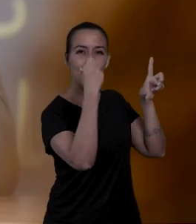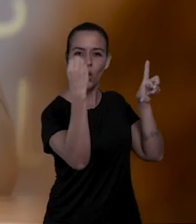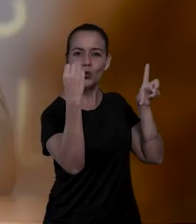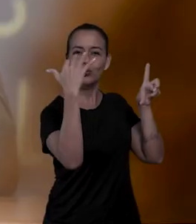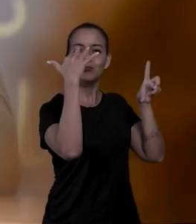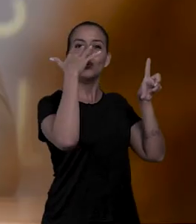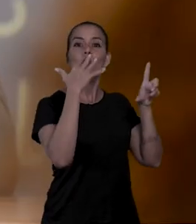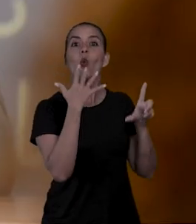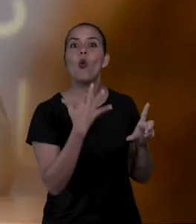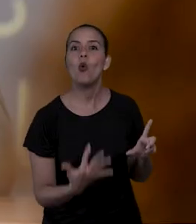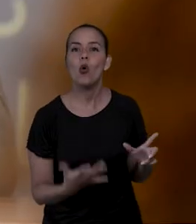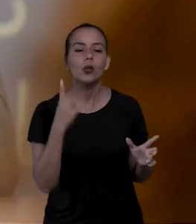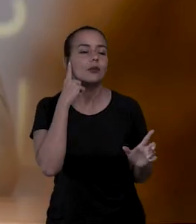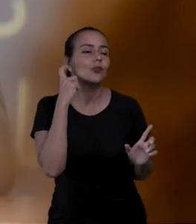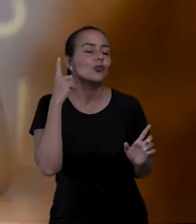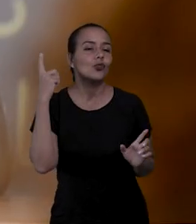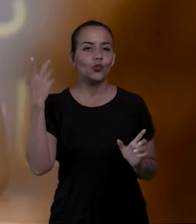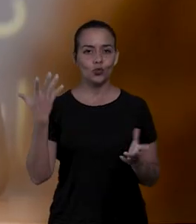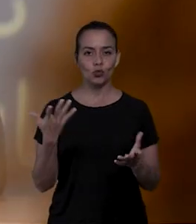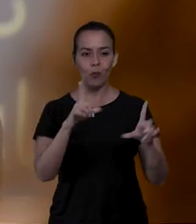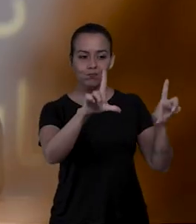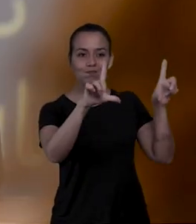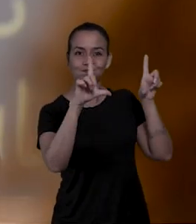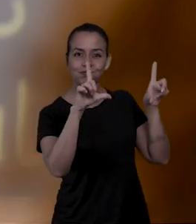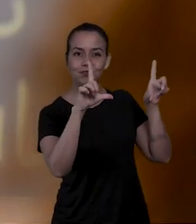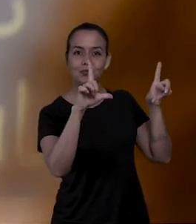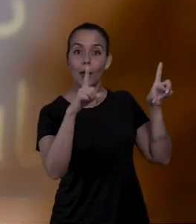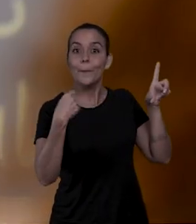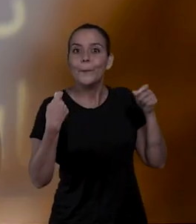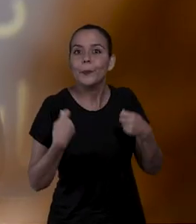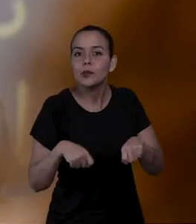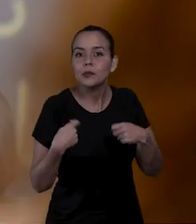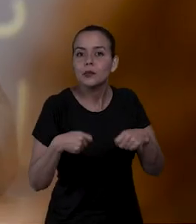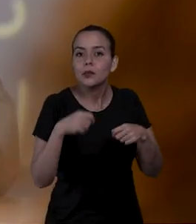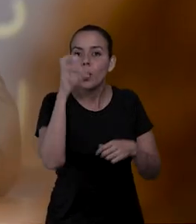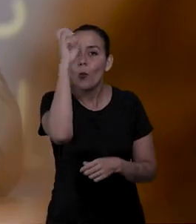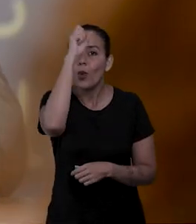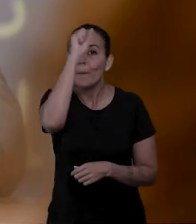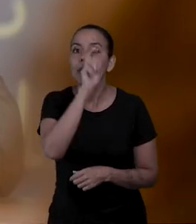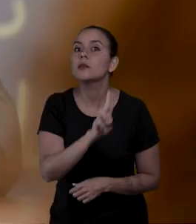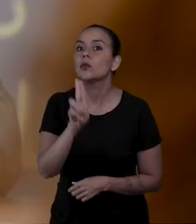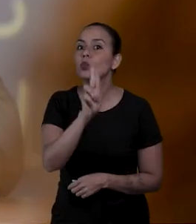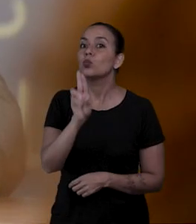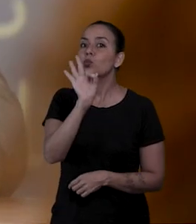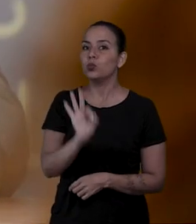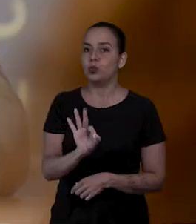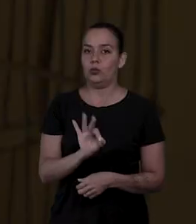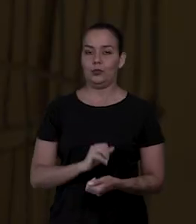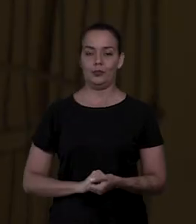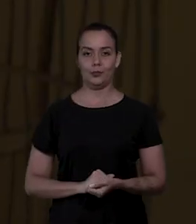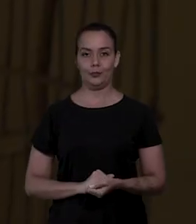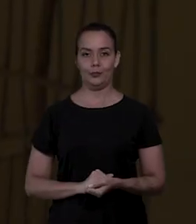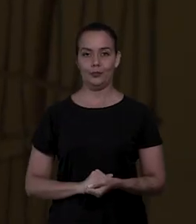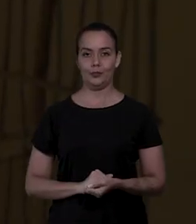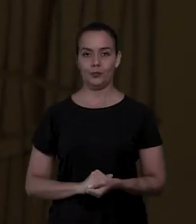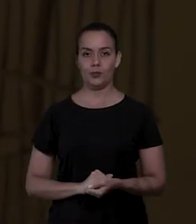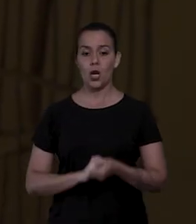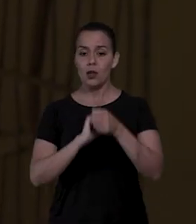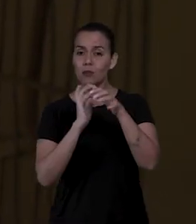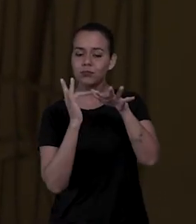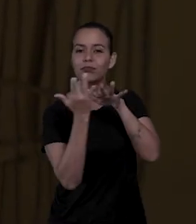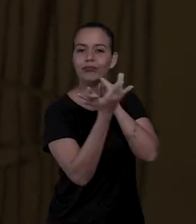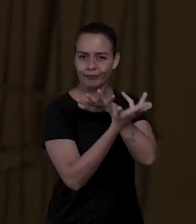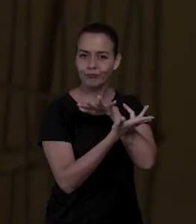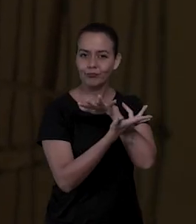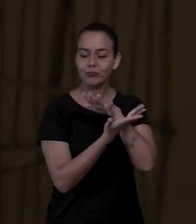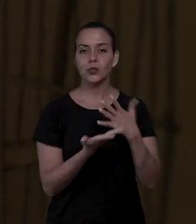em luz, em cor, em som. Usa óculos de grau. São ferramentas que nós precisamos aprender a utilizar. Vista por detrás de uma gaiola. As